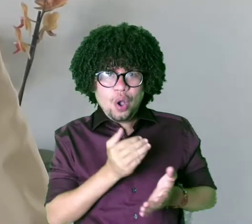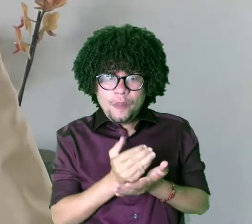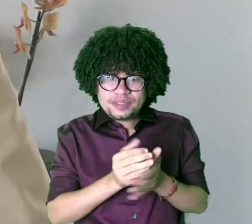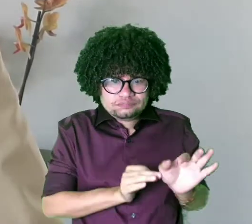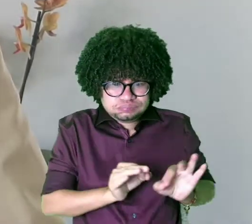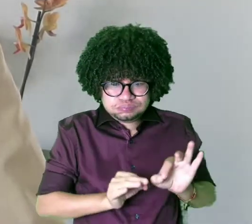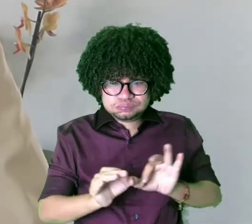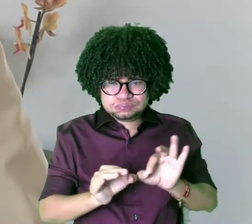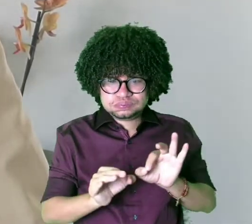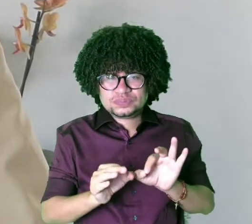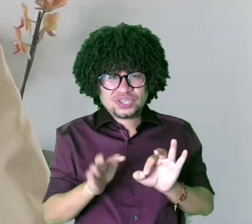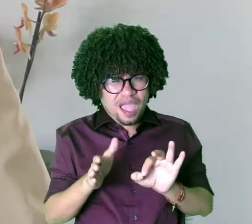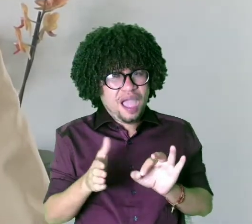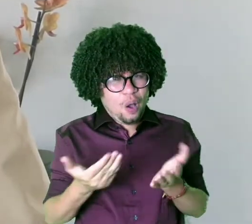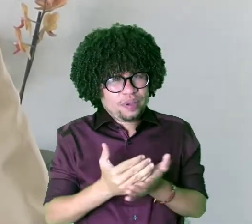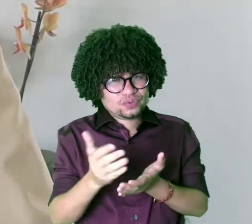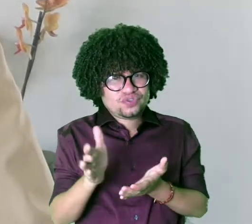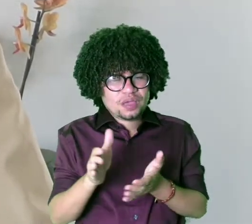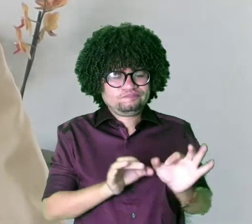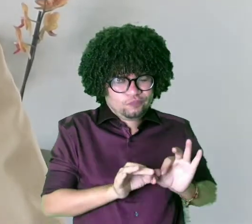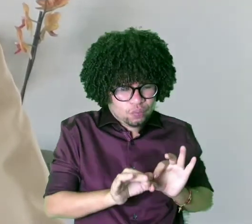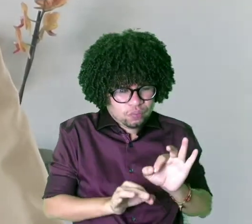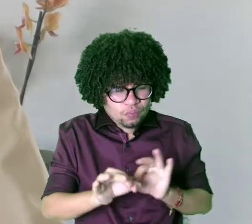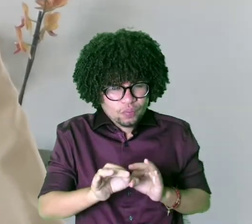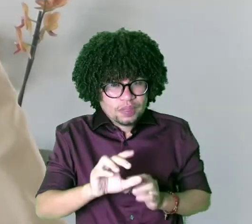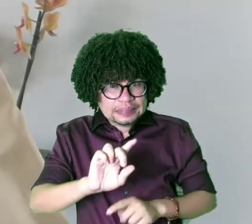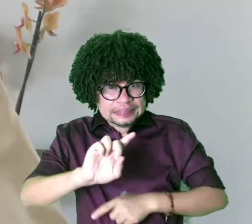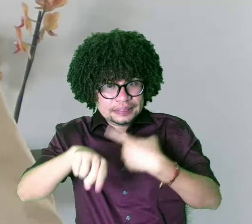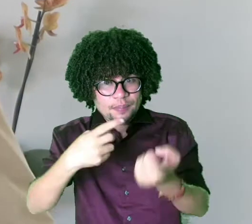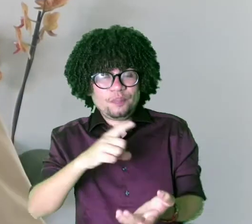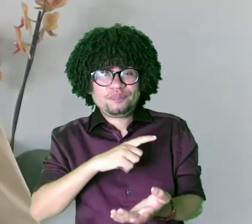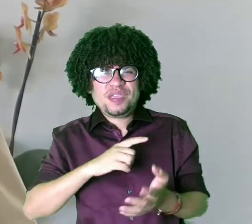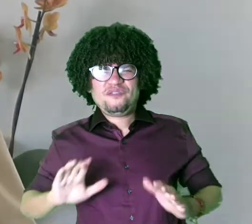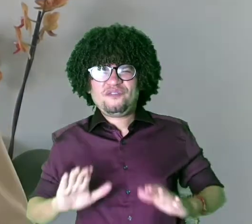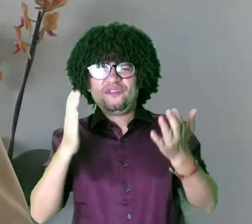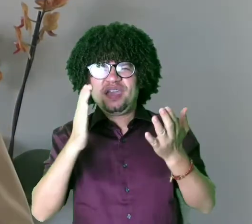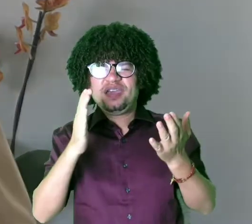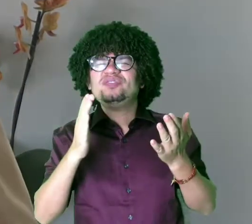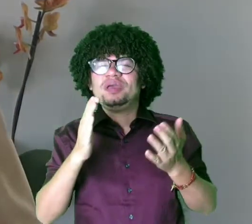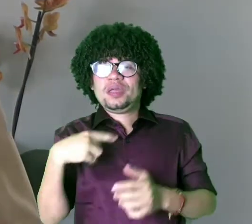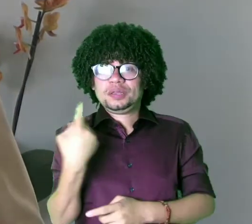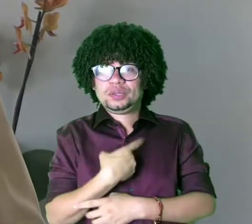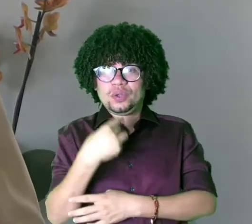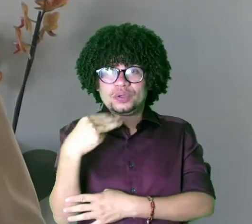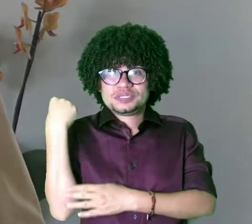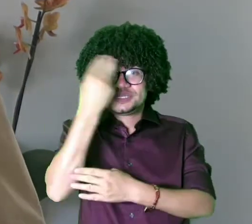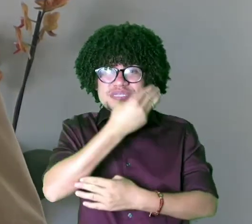a preparação que já estamos fazendo para a festa de Nossa Senhora dos